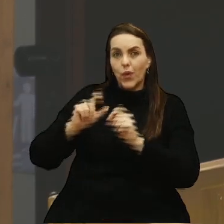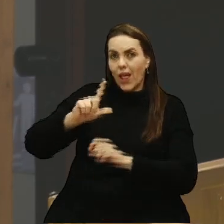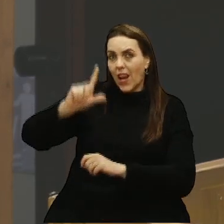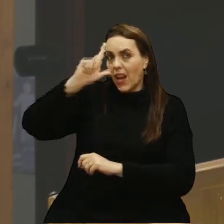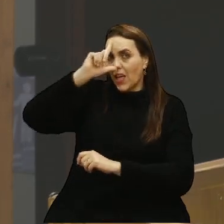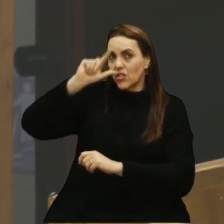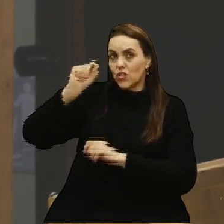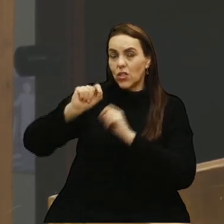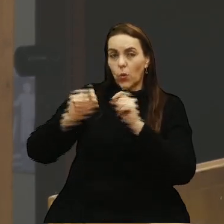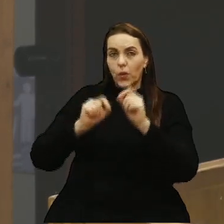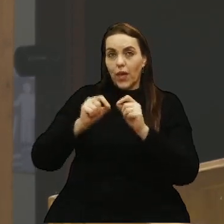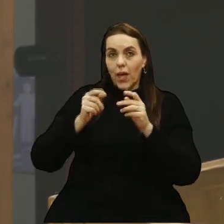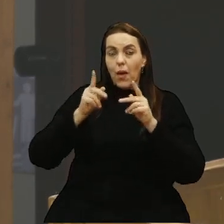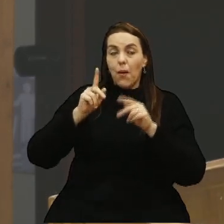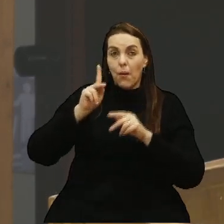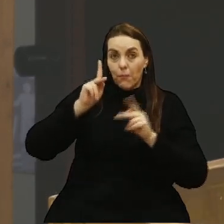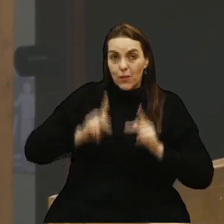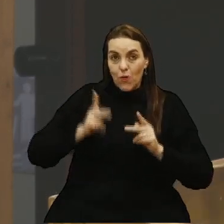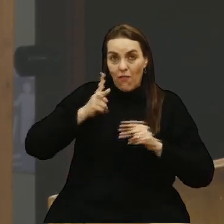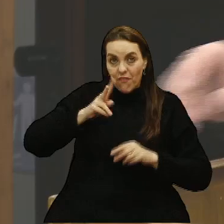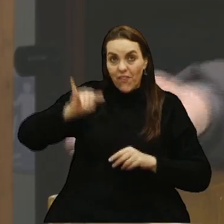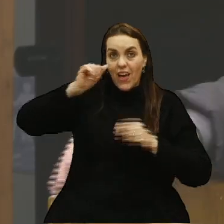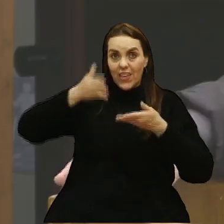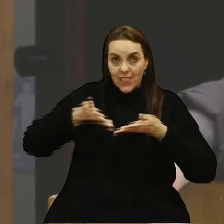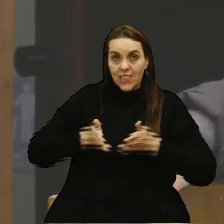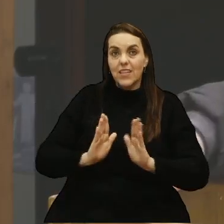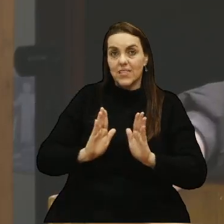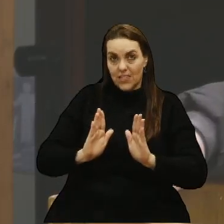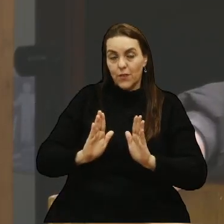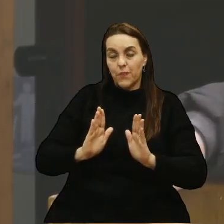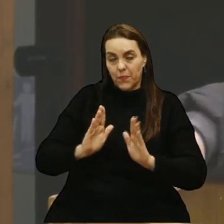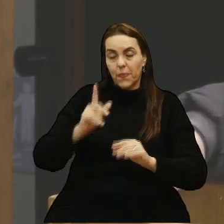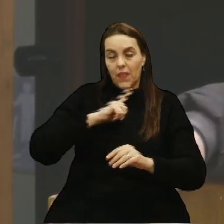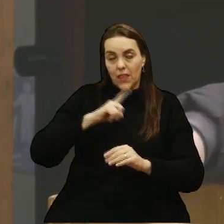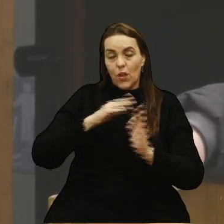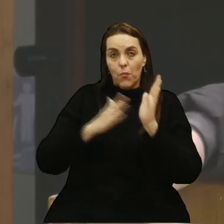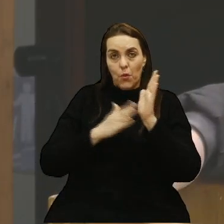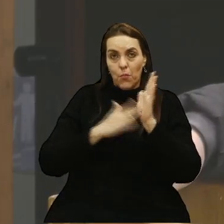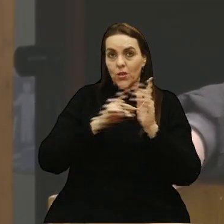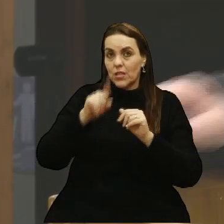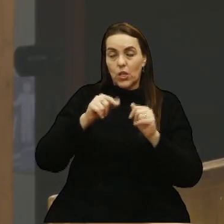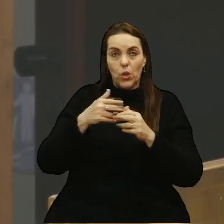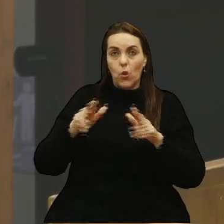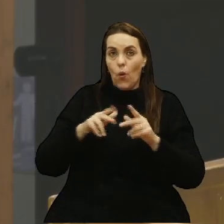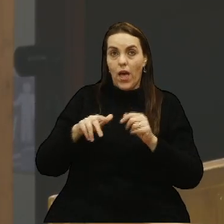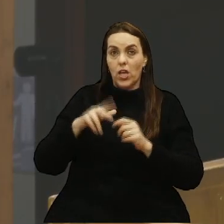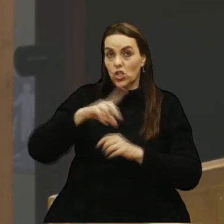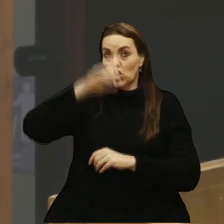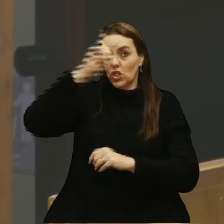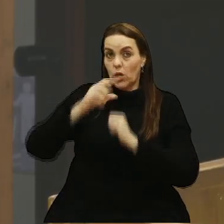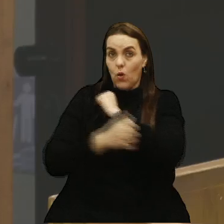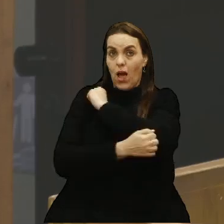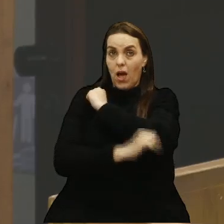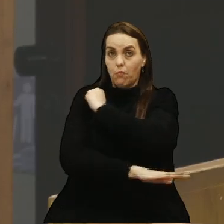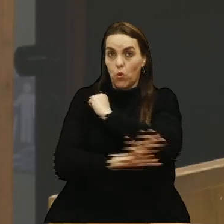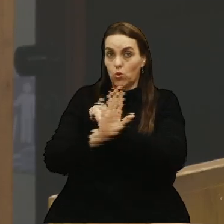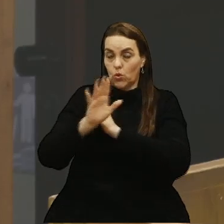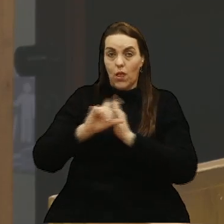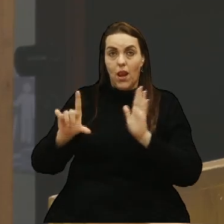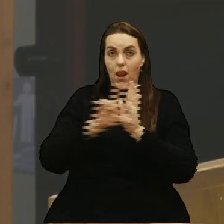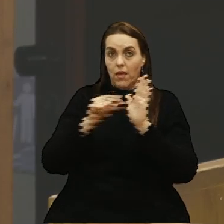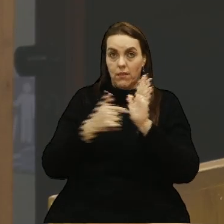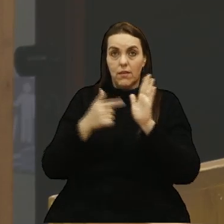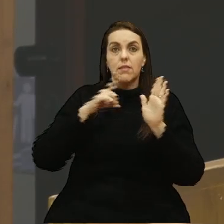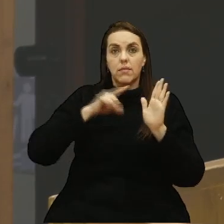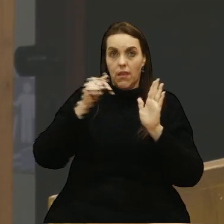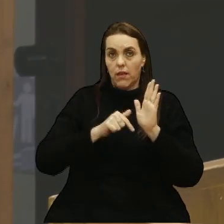significa aquele que há de nascer. Cumpre ainda esclarecer que a presente propositura em nada interfere o direito ao aborto nos casos previstos em lei. Pelo exposto e